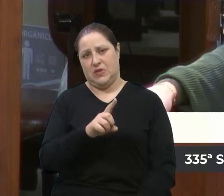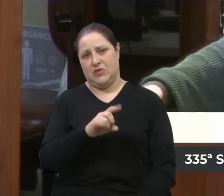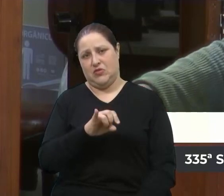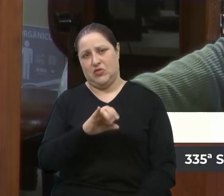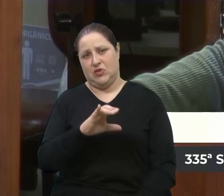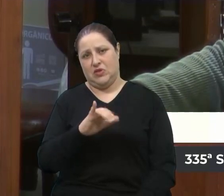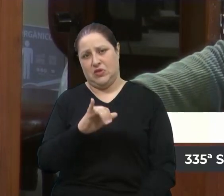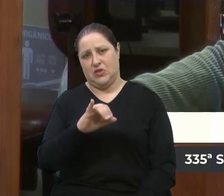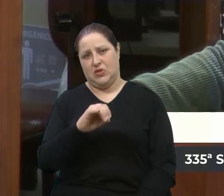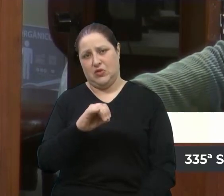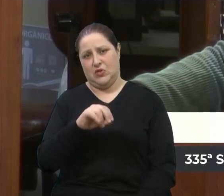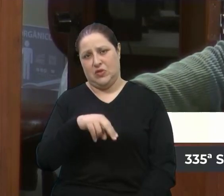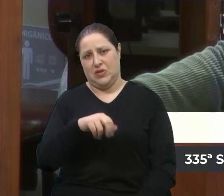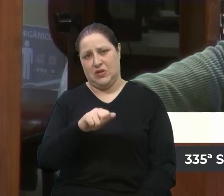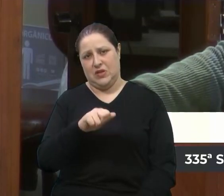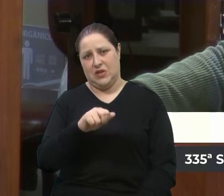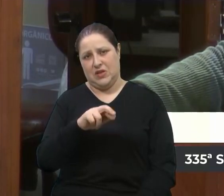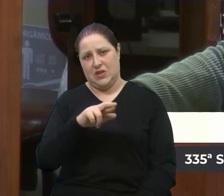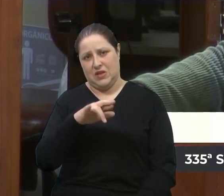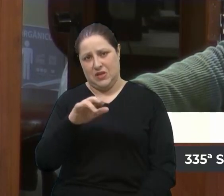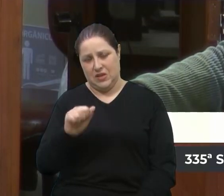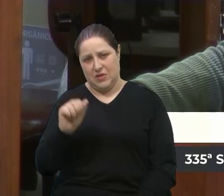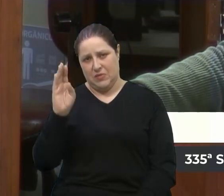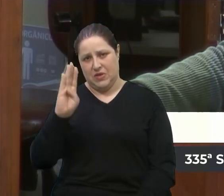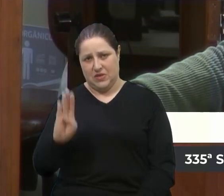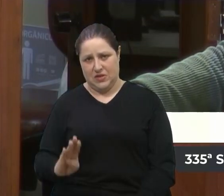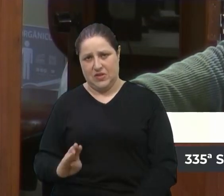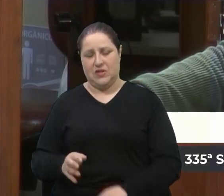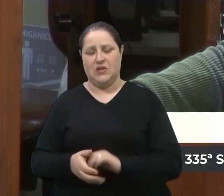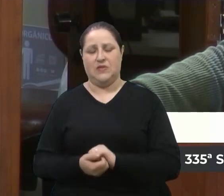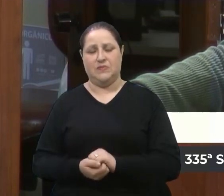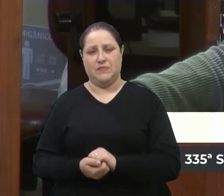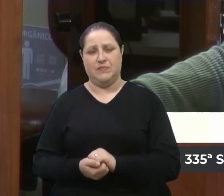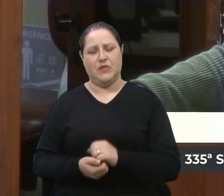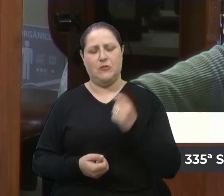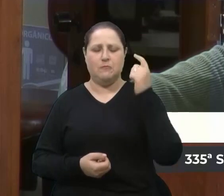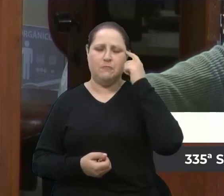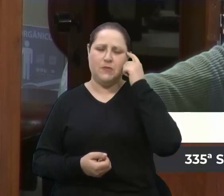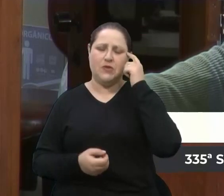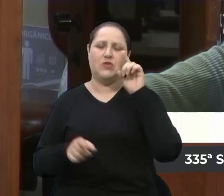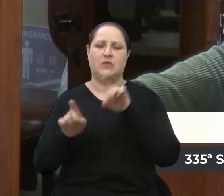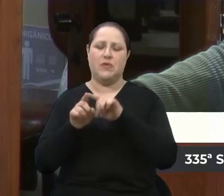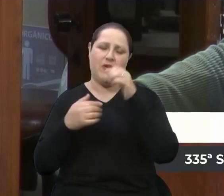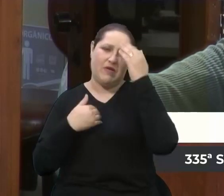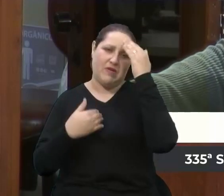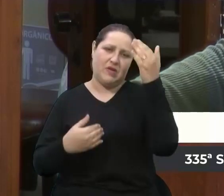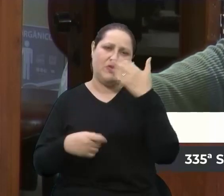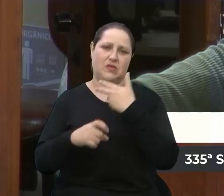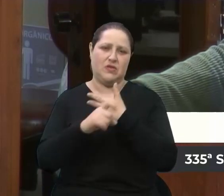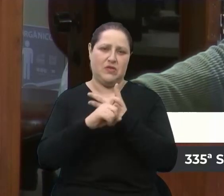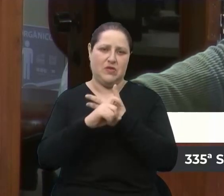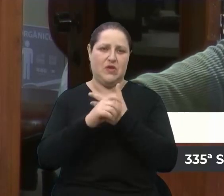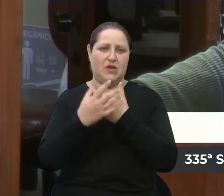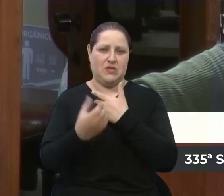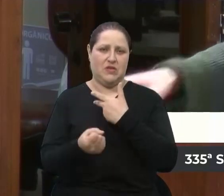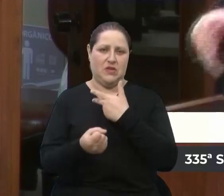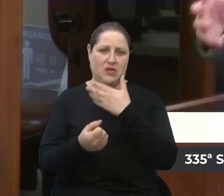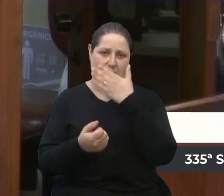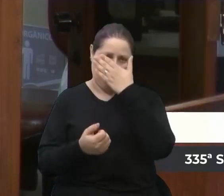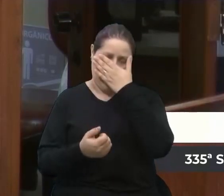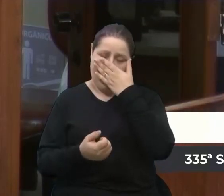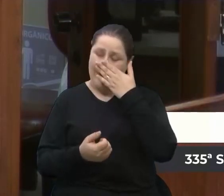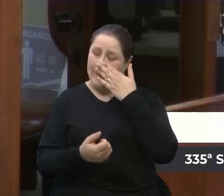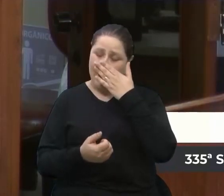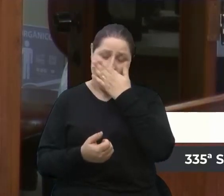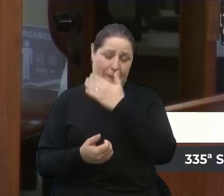fico pensando, e agradeço, claro, a disponibilidade do Executivo, e aqui eu não gosto muito de usar